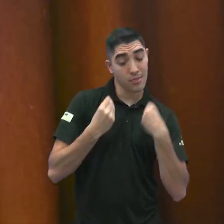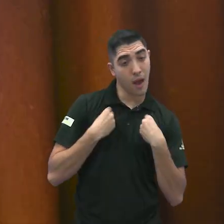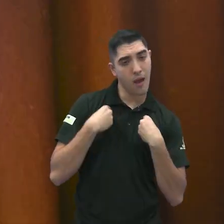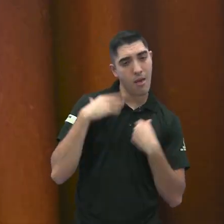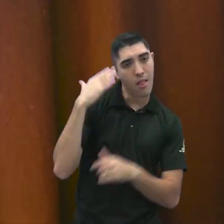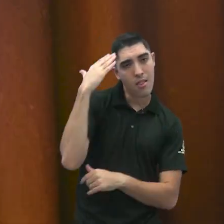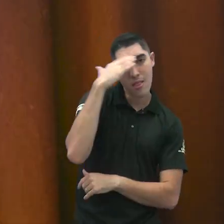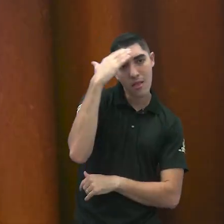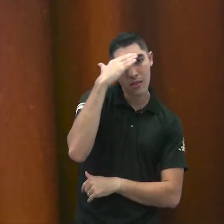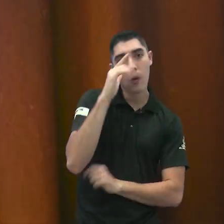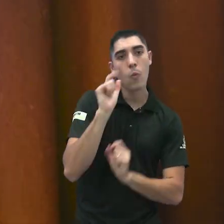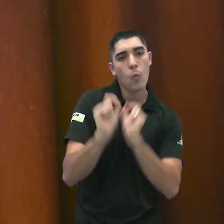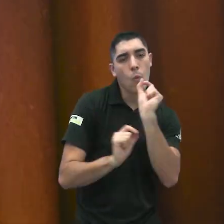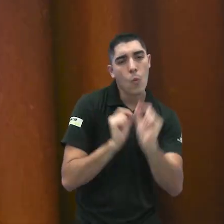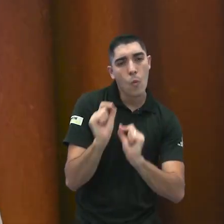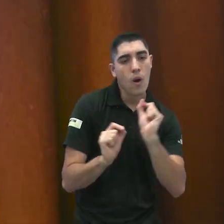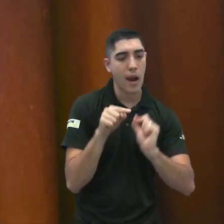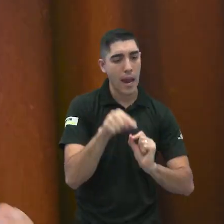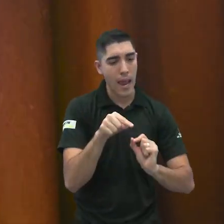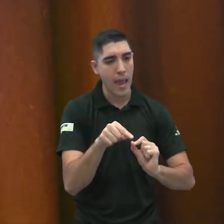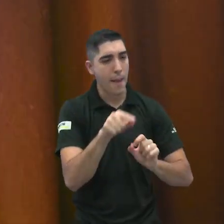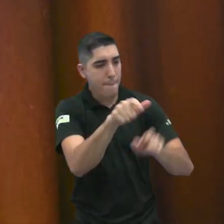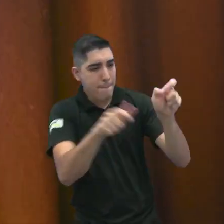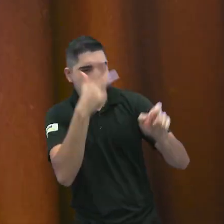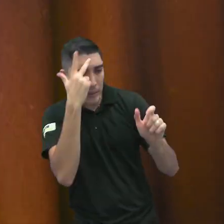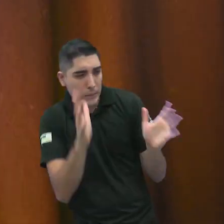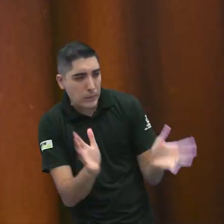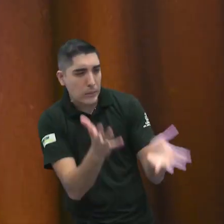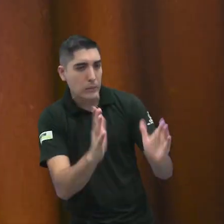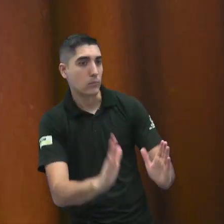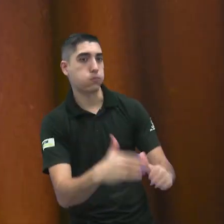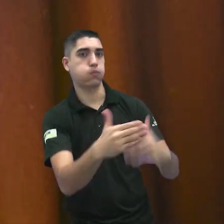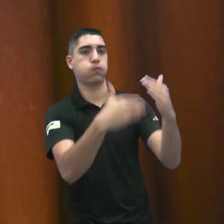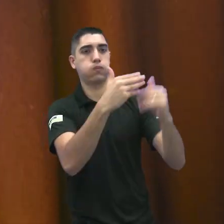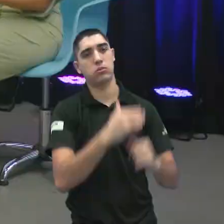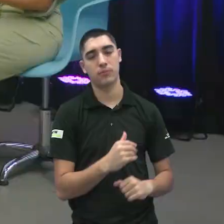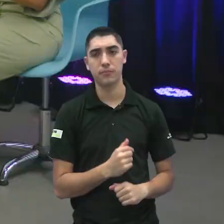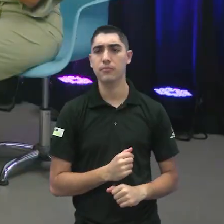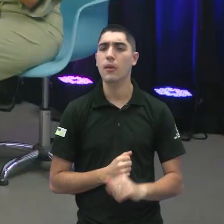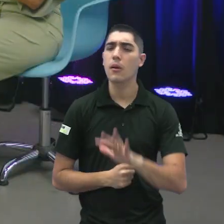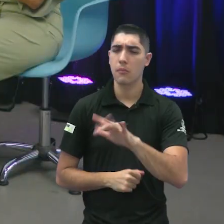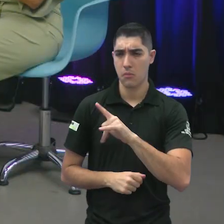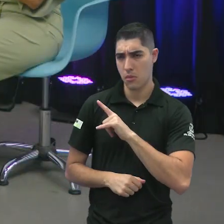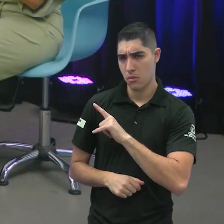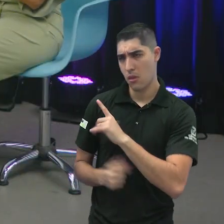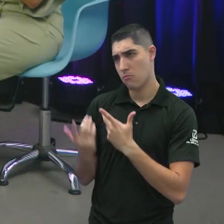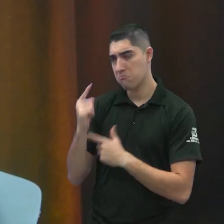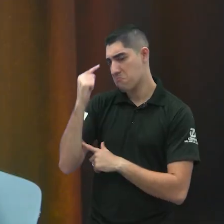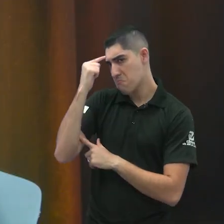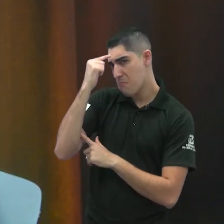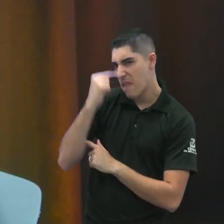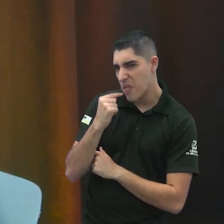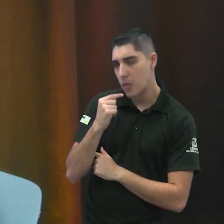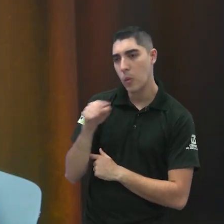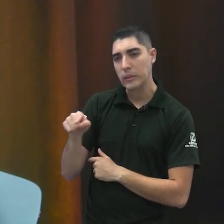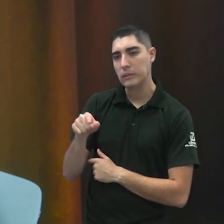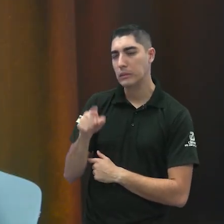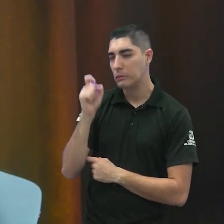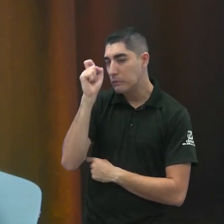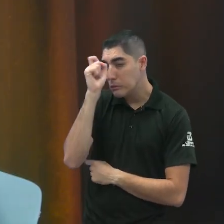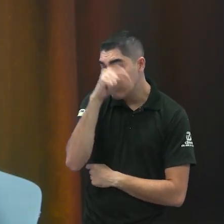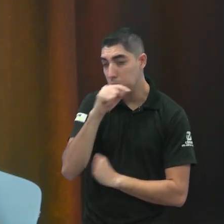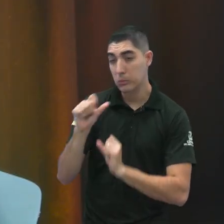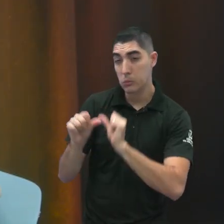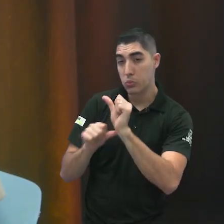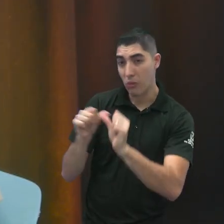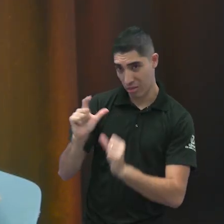consegue trabalhar com mais profundidade o desenvolvimento das pessoas. E tem algum perfil que gera uma certa resistência